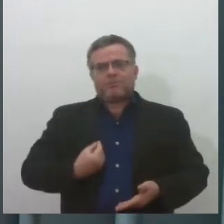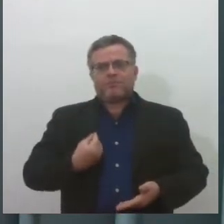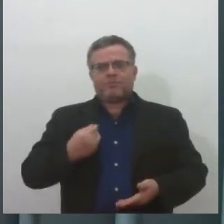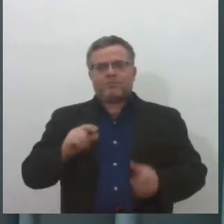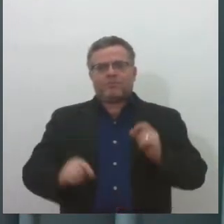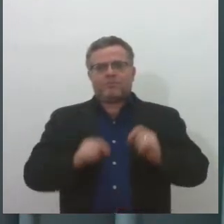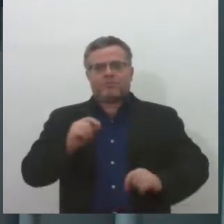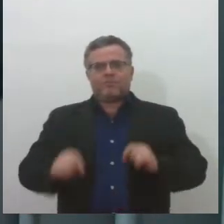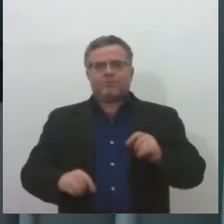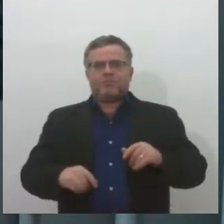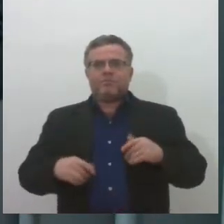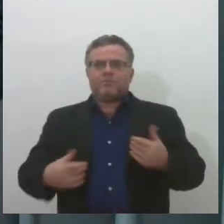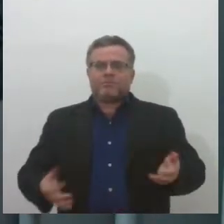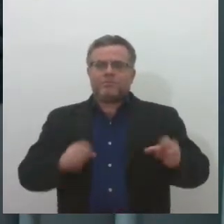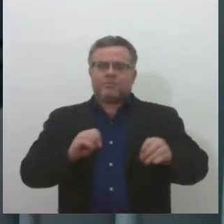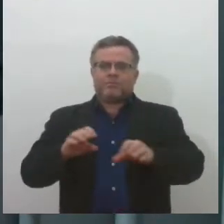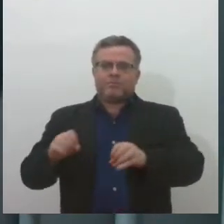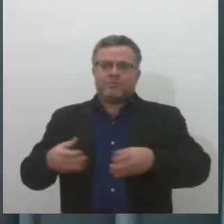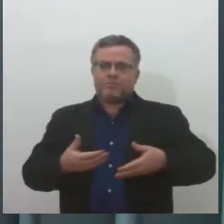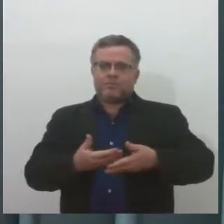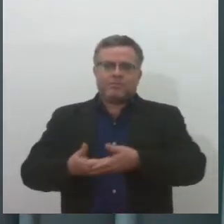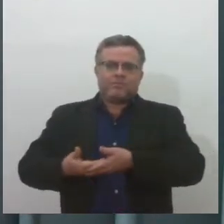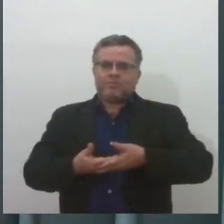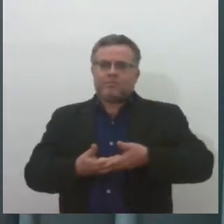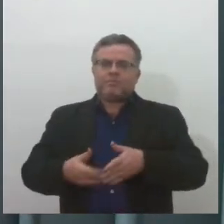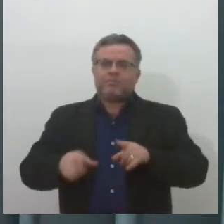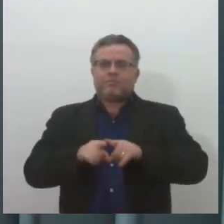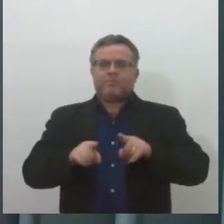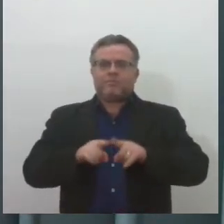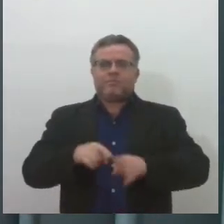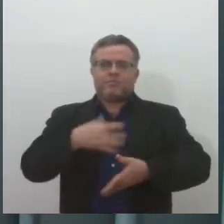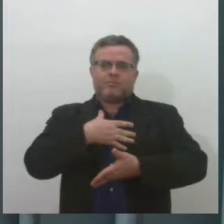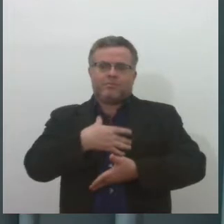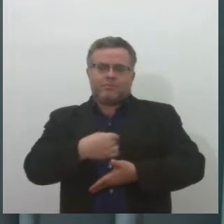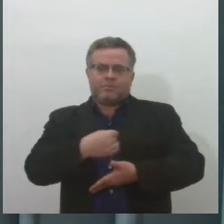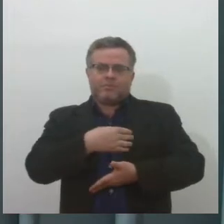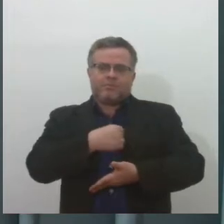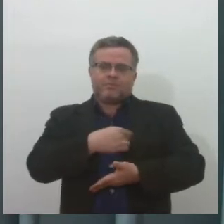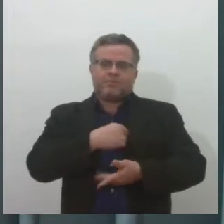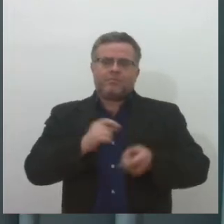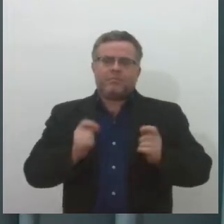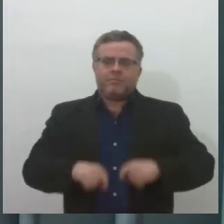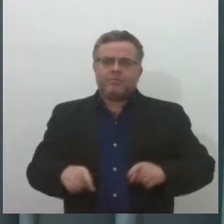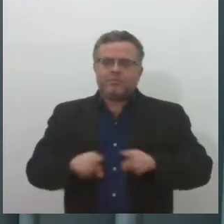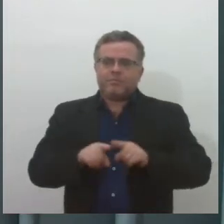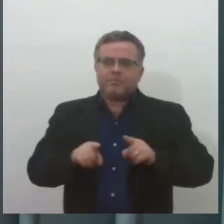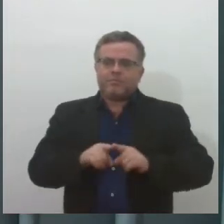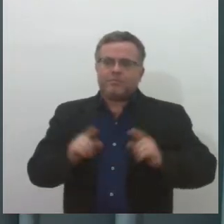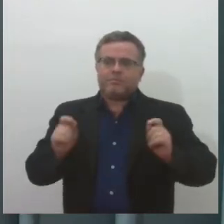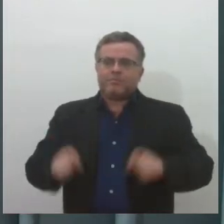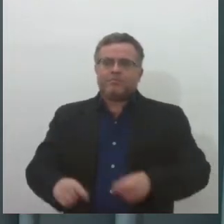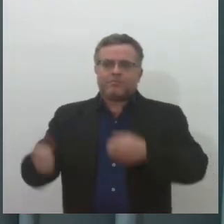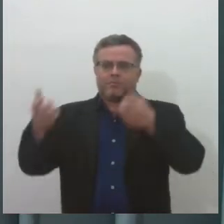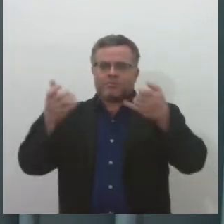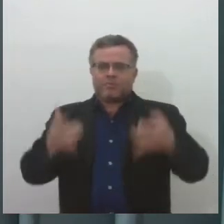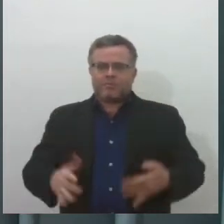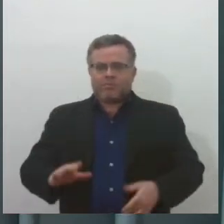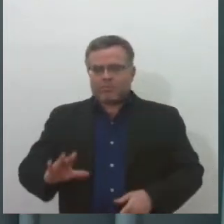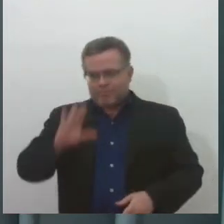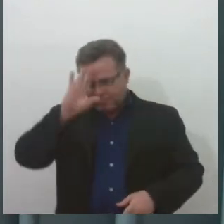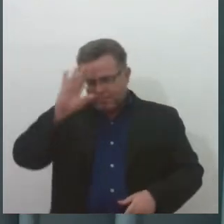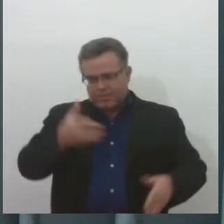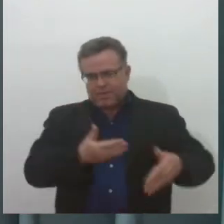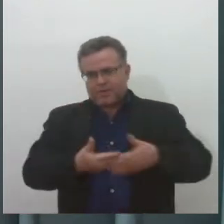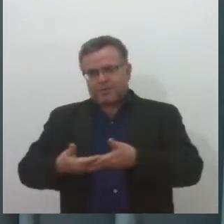pequena aula de como né cuidar do leite materno e passar isso para criança da melhor forma possível dizer claro que é o principal alimento do bebê